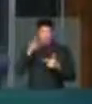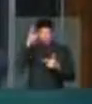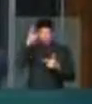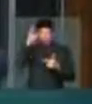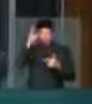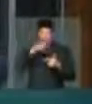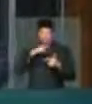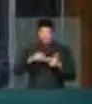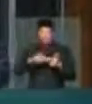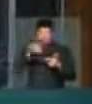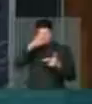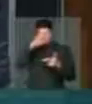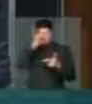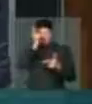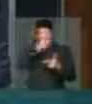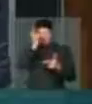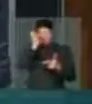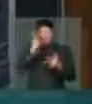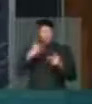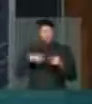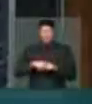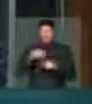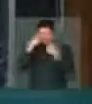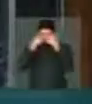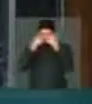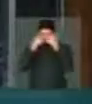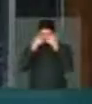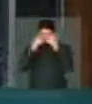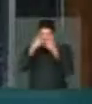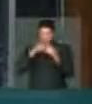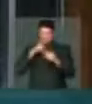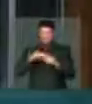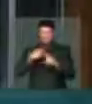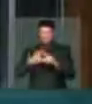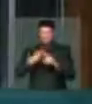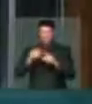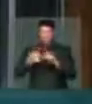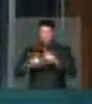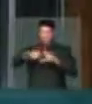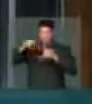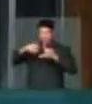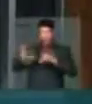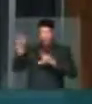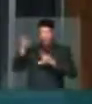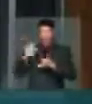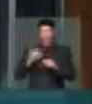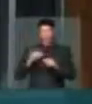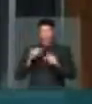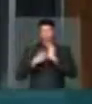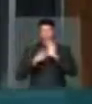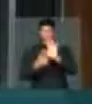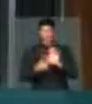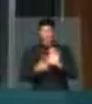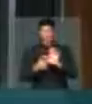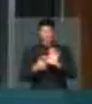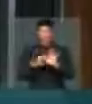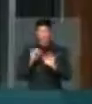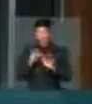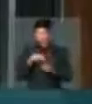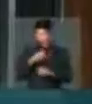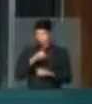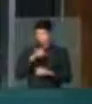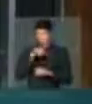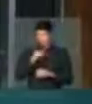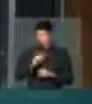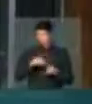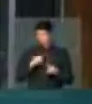China e para a Rússia. E, no entanto, a violência teve um crescimento exponencial. Isso mostra que medidas